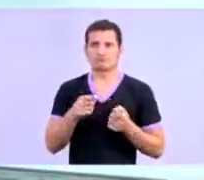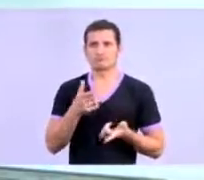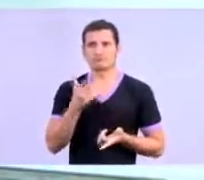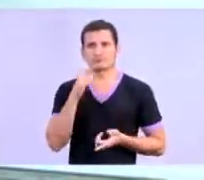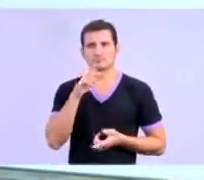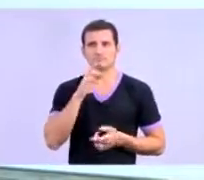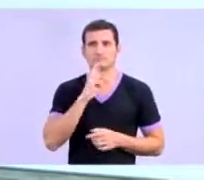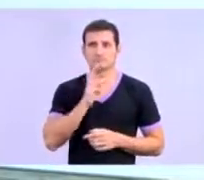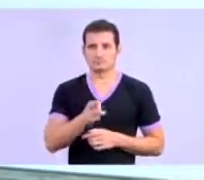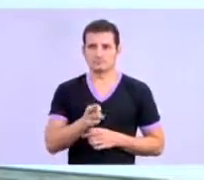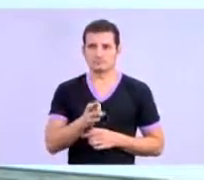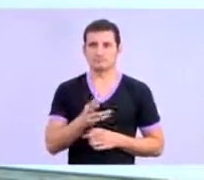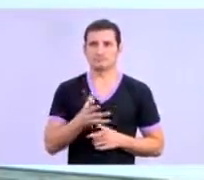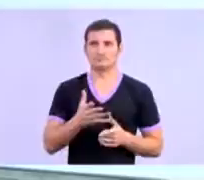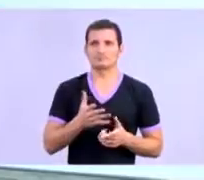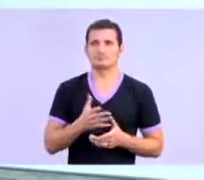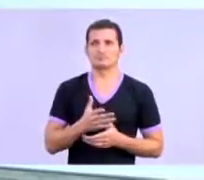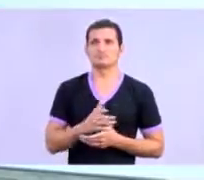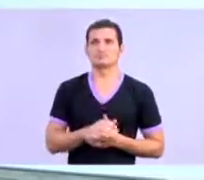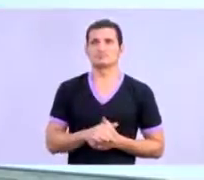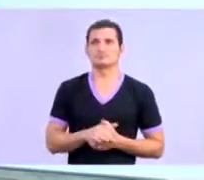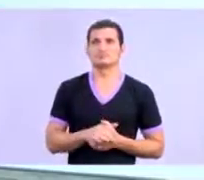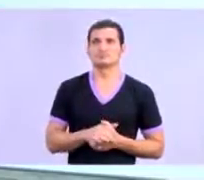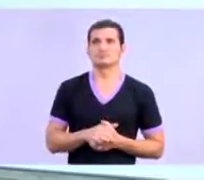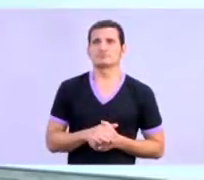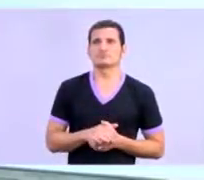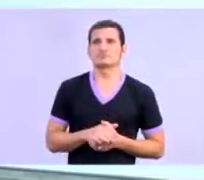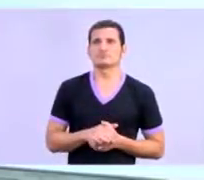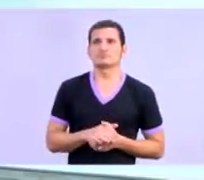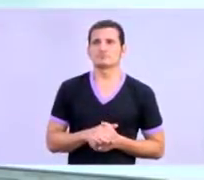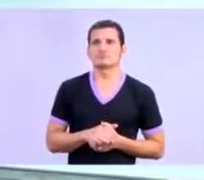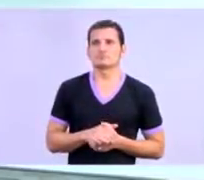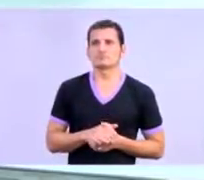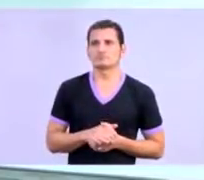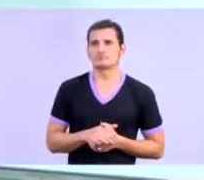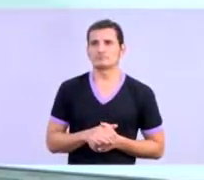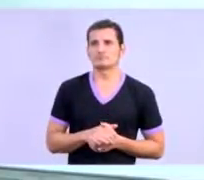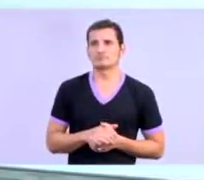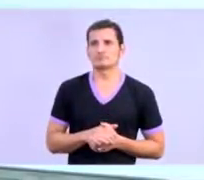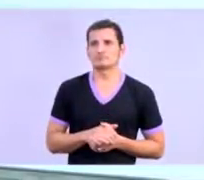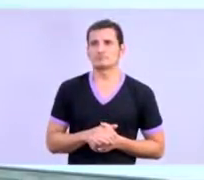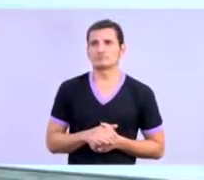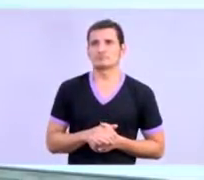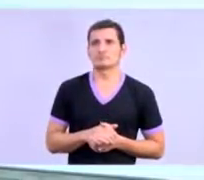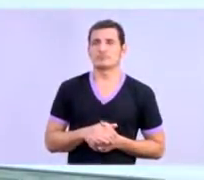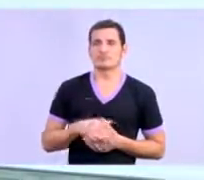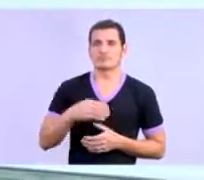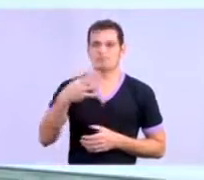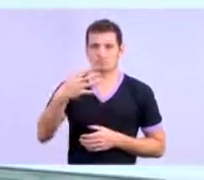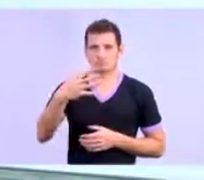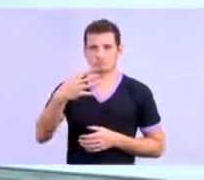aí, que era, por exemplo, o atendimento do exercício. Vamos para a questão 4.